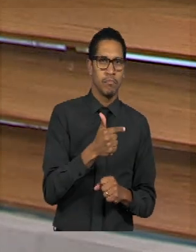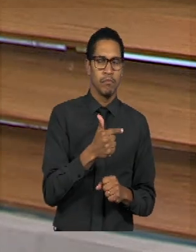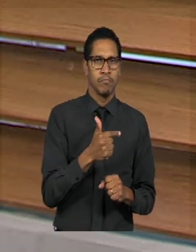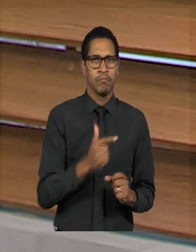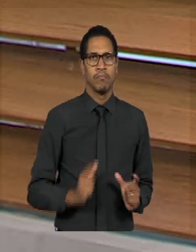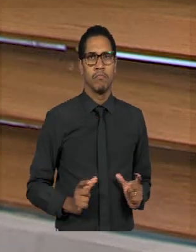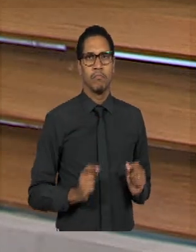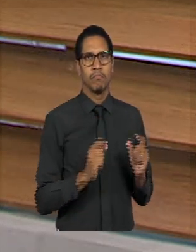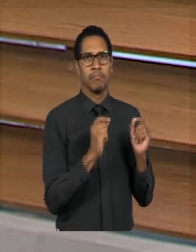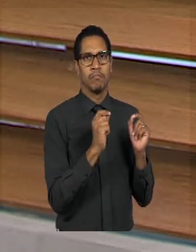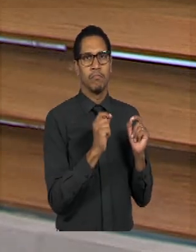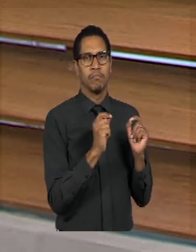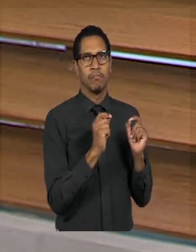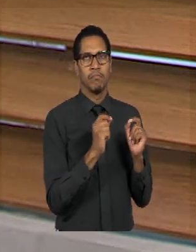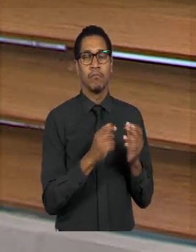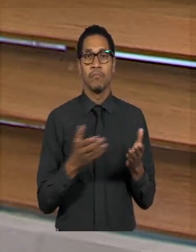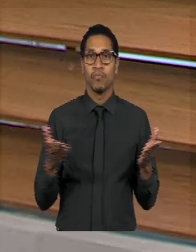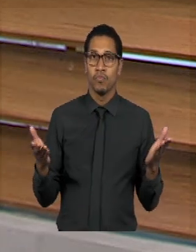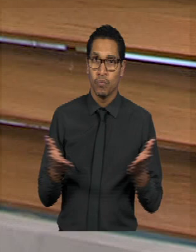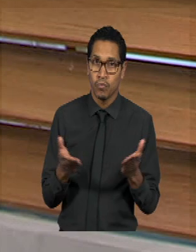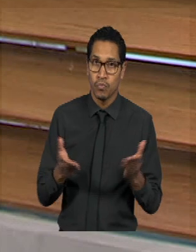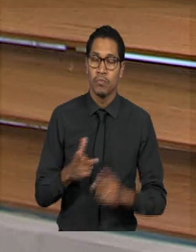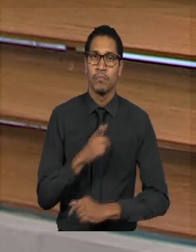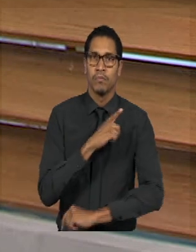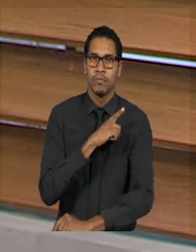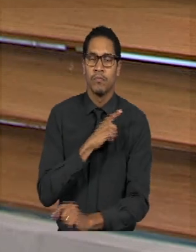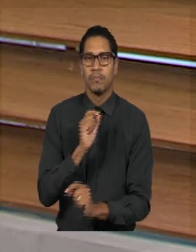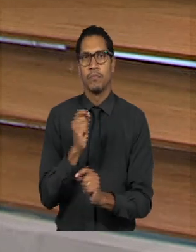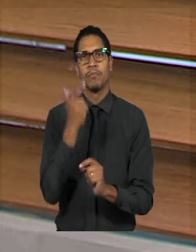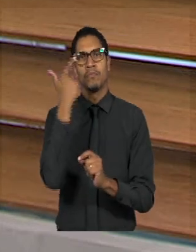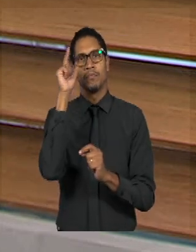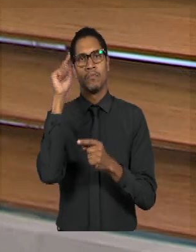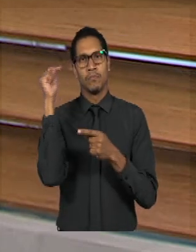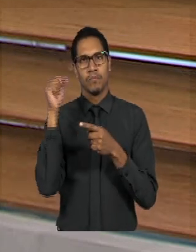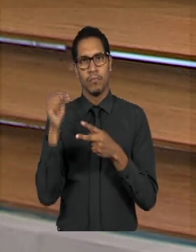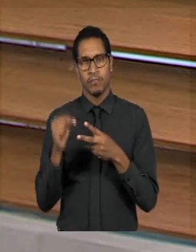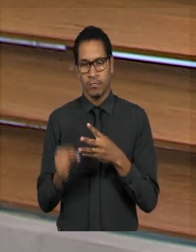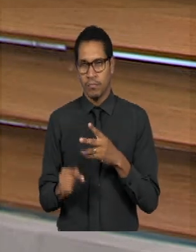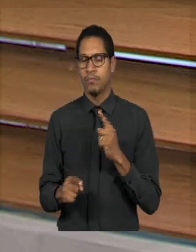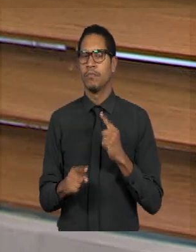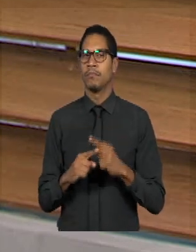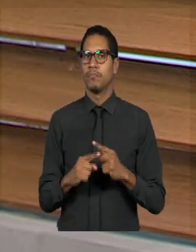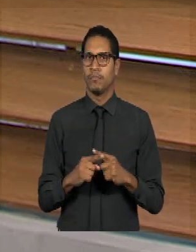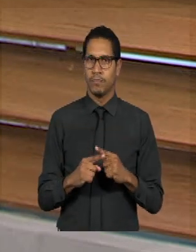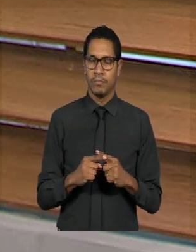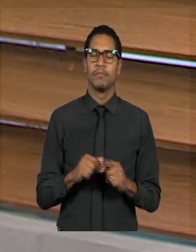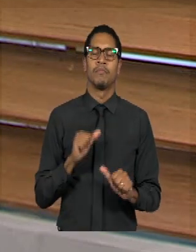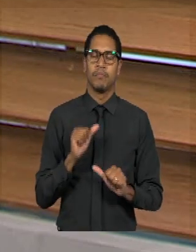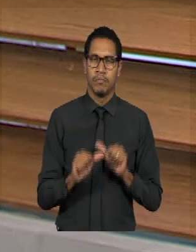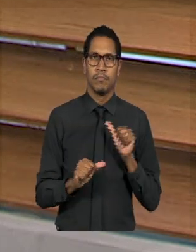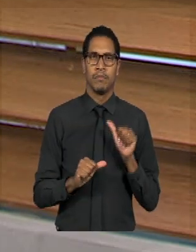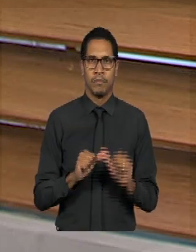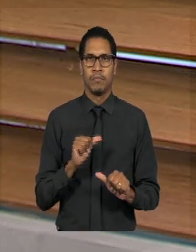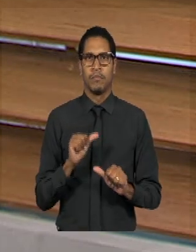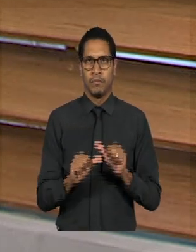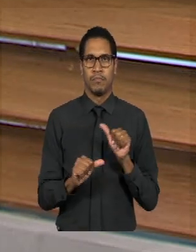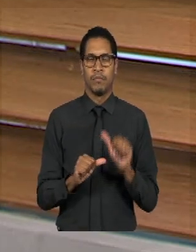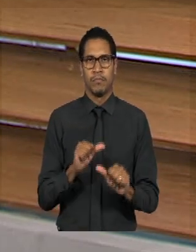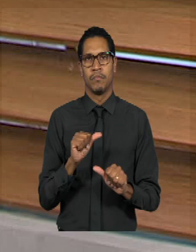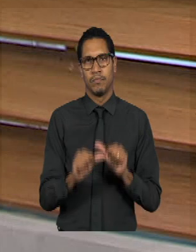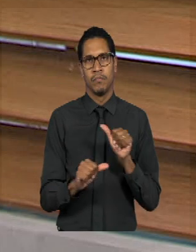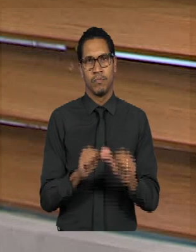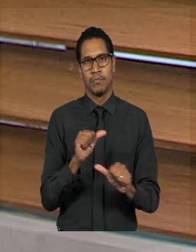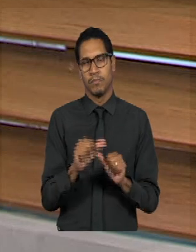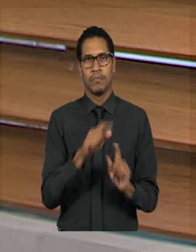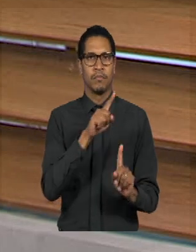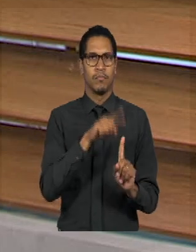câncer. Hoje nós temos outros elementos, porque vai mudando, né, o